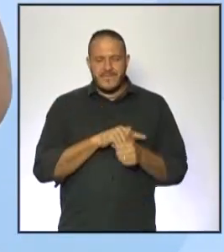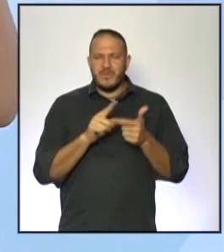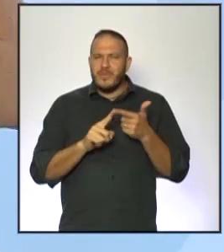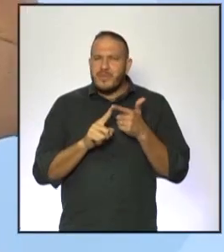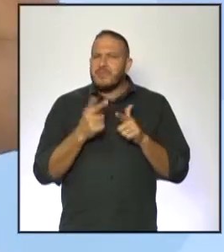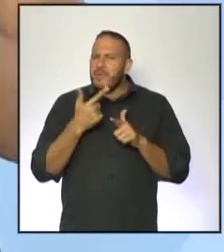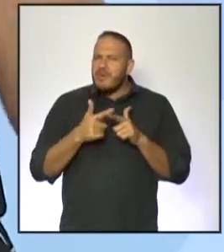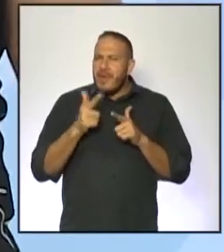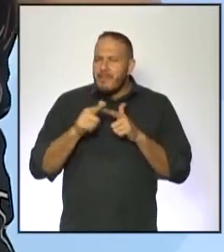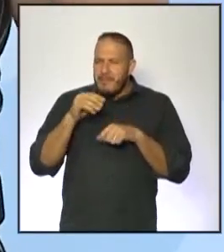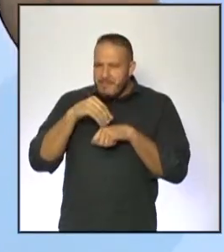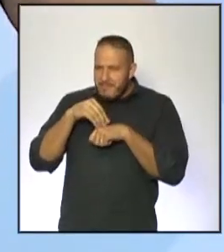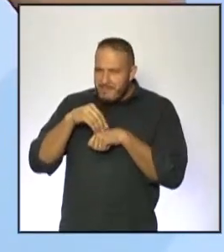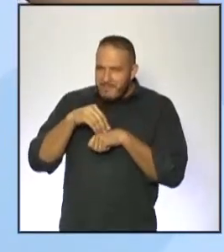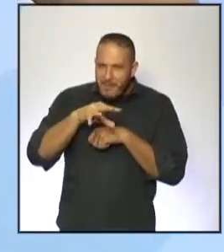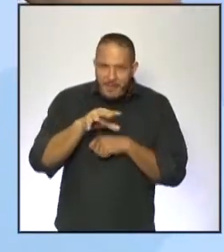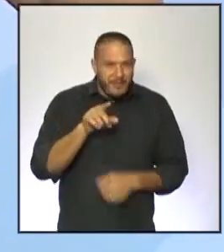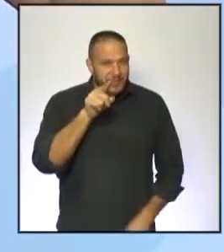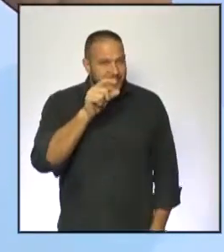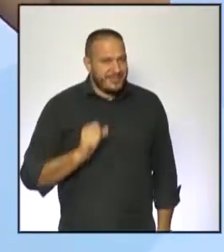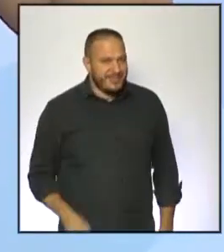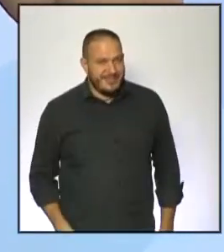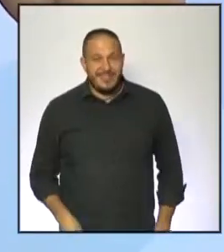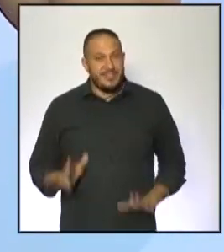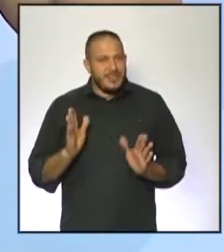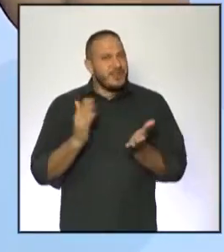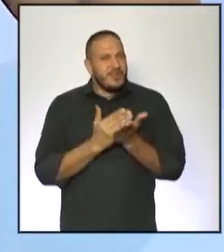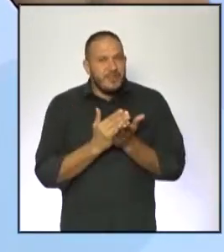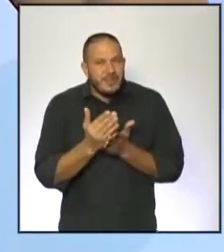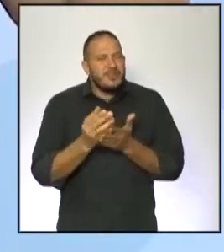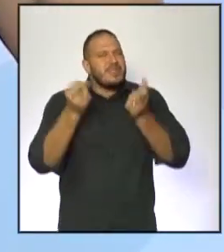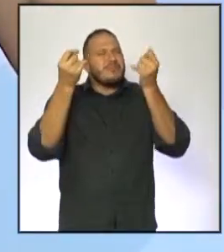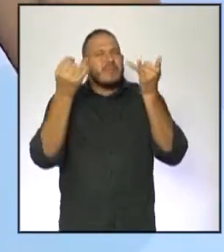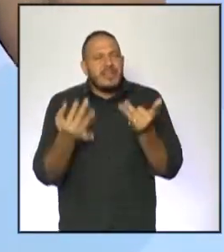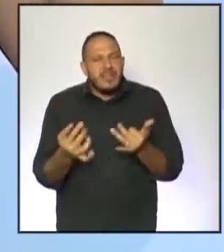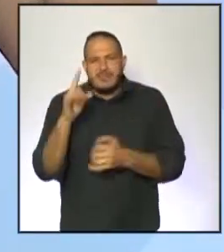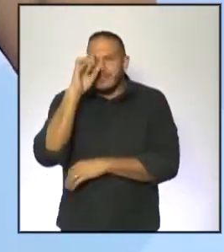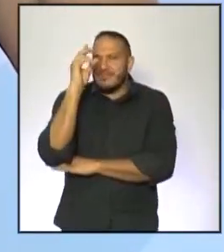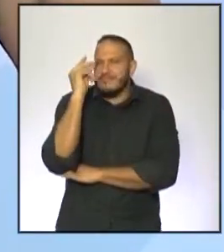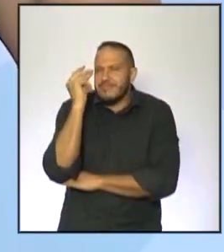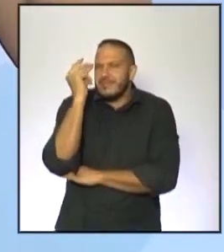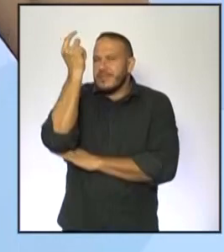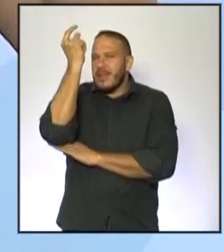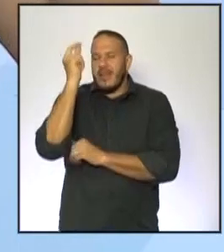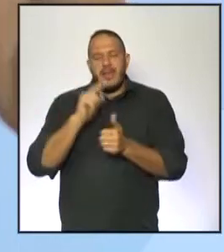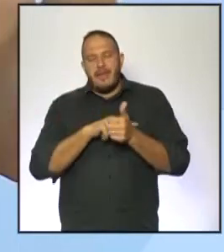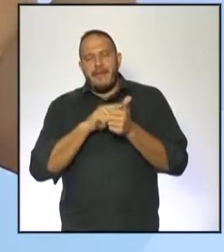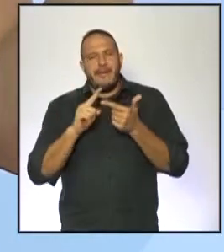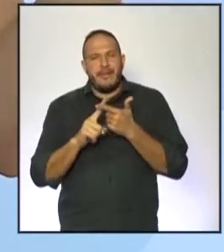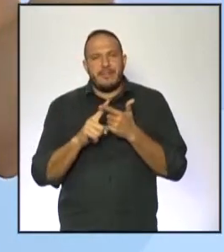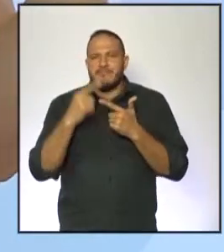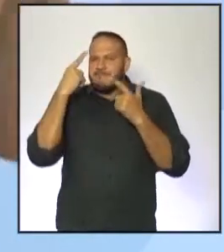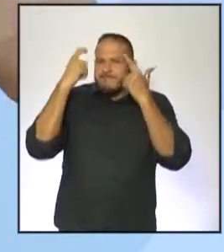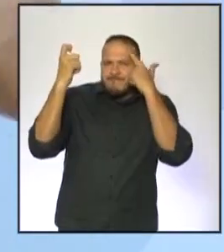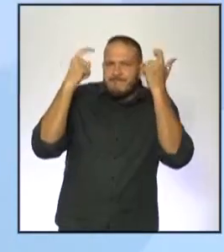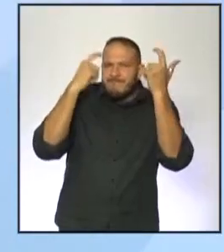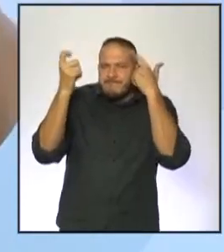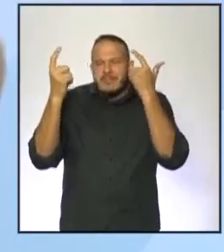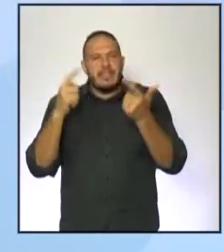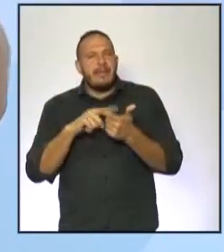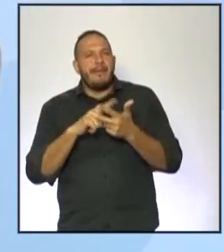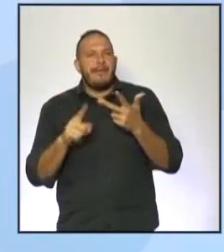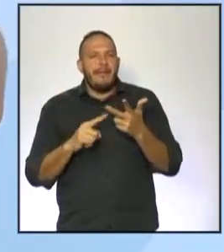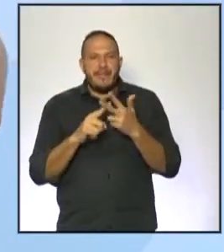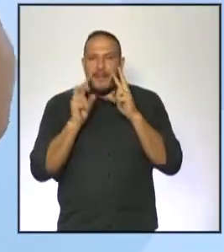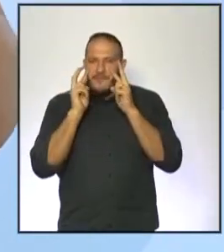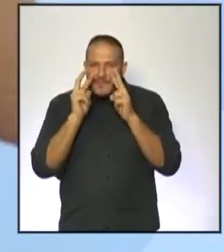vocês. A gente começou falando um pouquinho sobre essa questão da criatividade, sobre a inventividade, conhecemos o